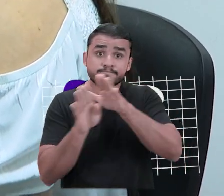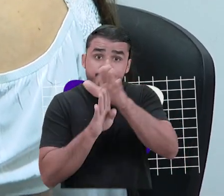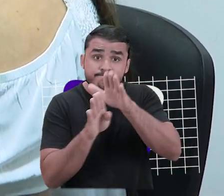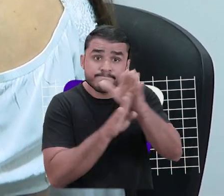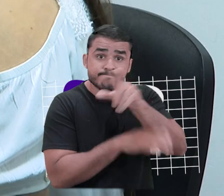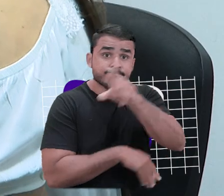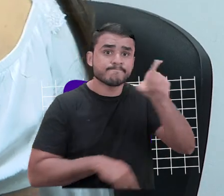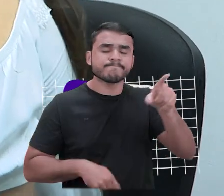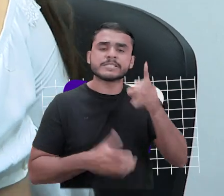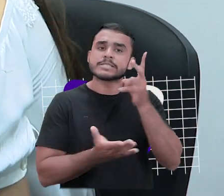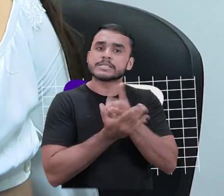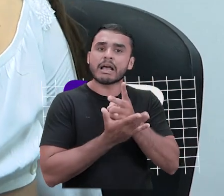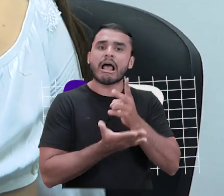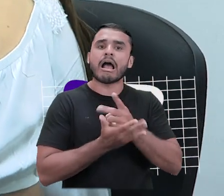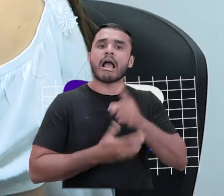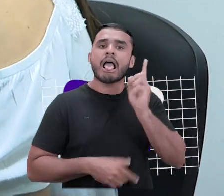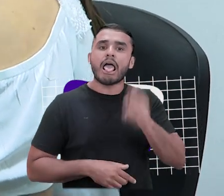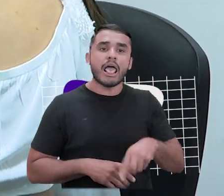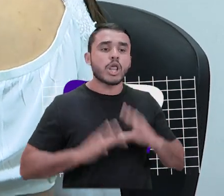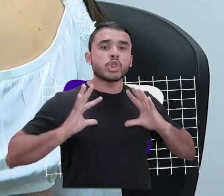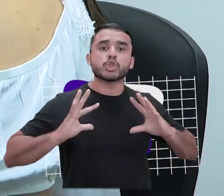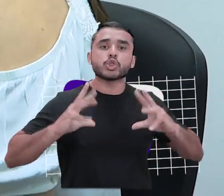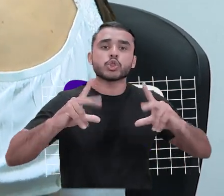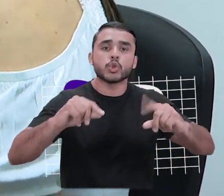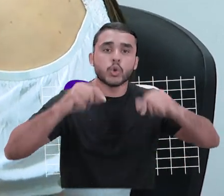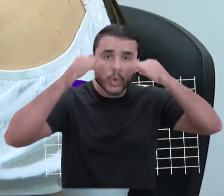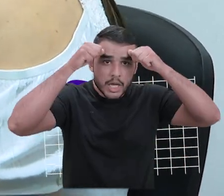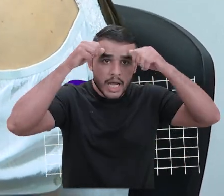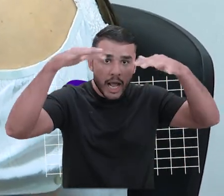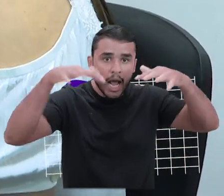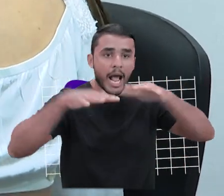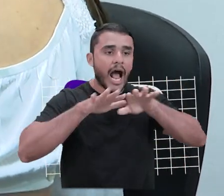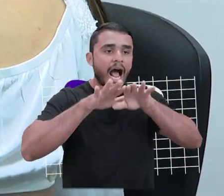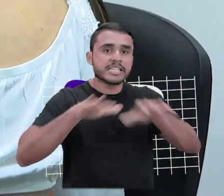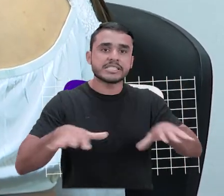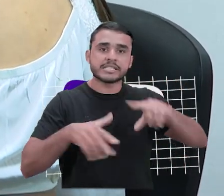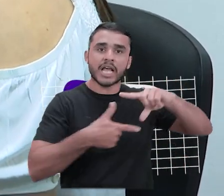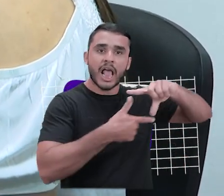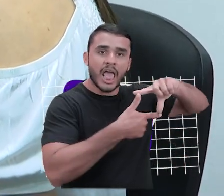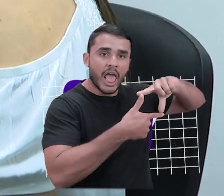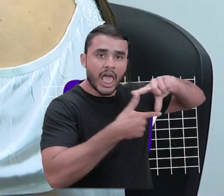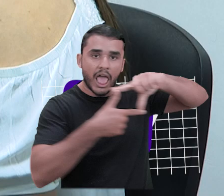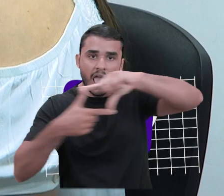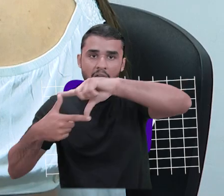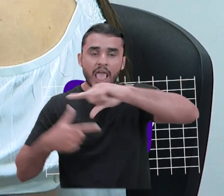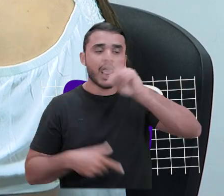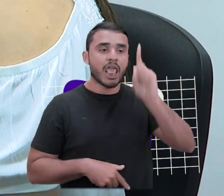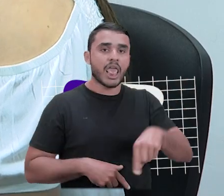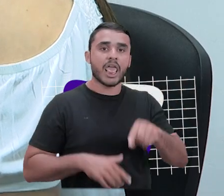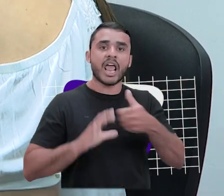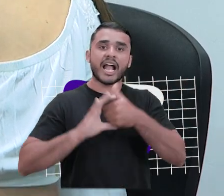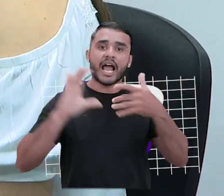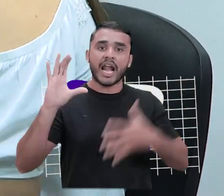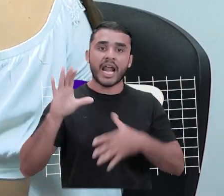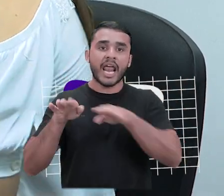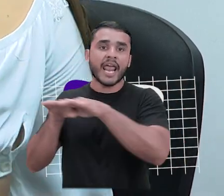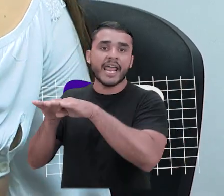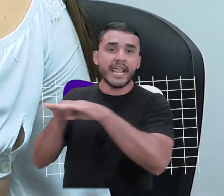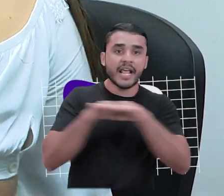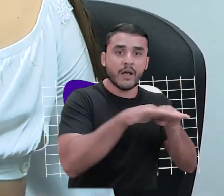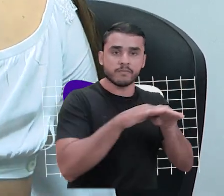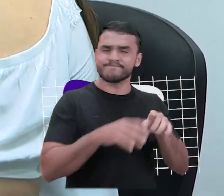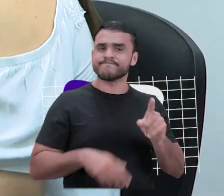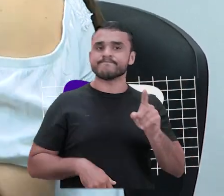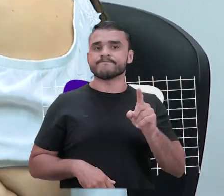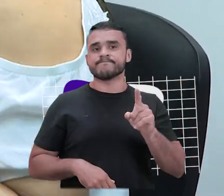que tem um padrão pra se ser. Até a gente botar no mesmo lugar sempre. Só que eu sempre